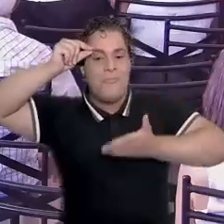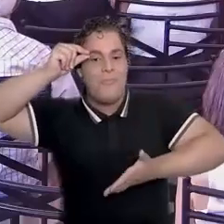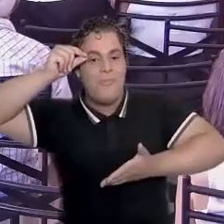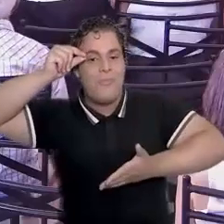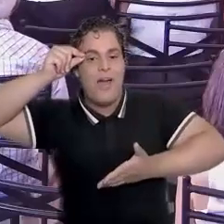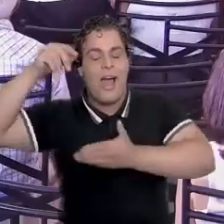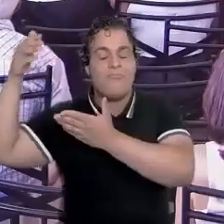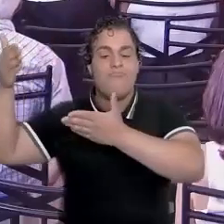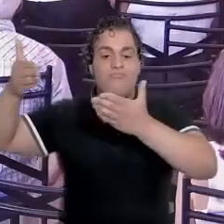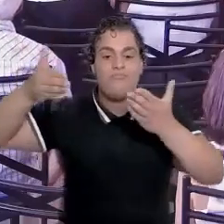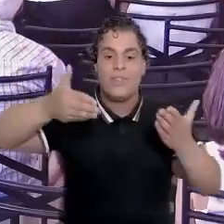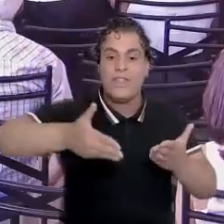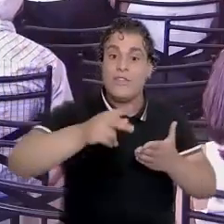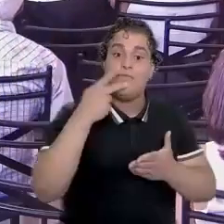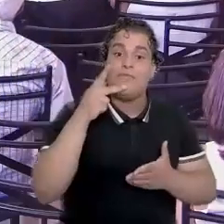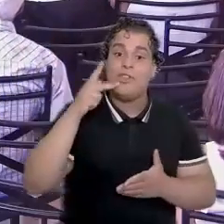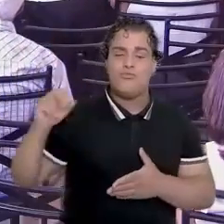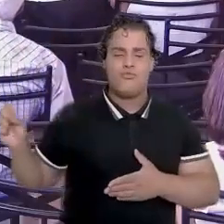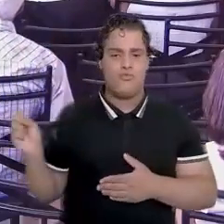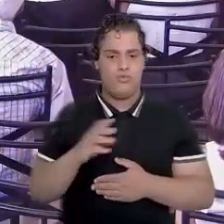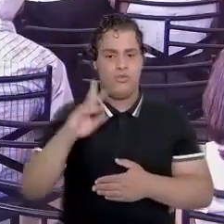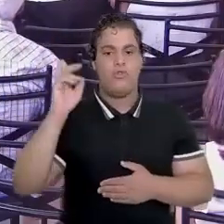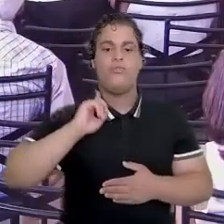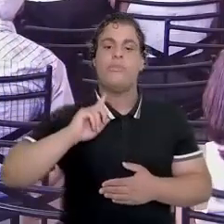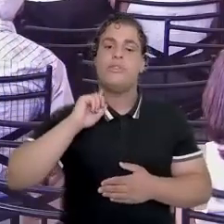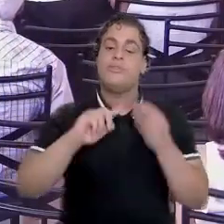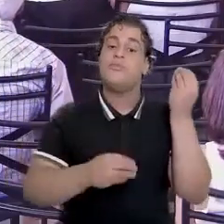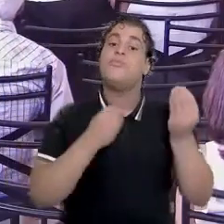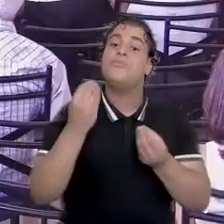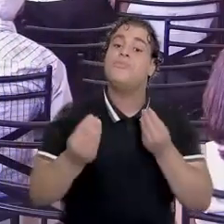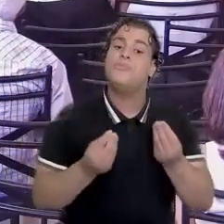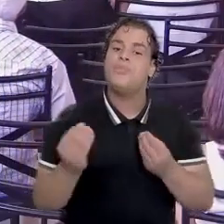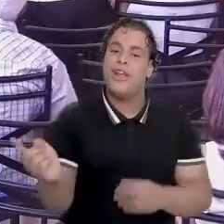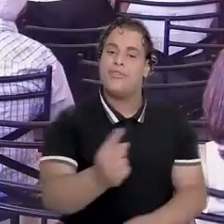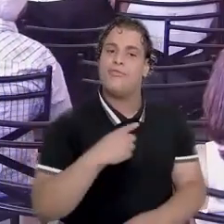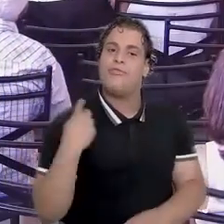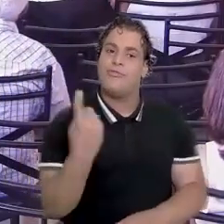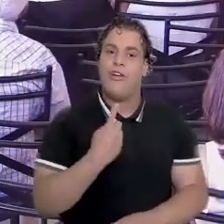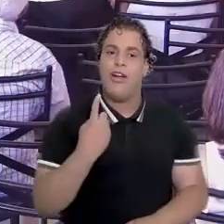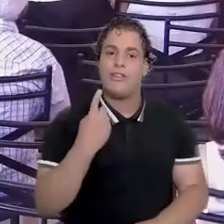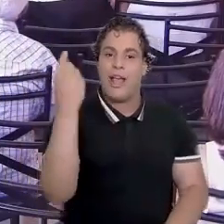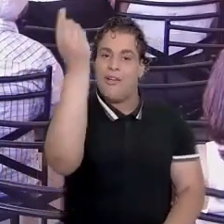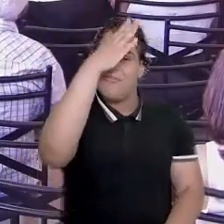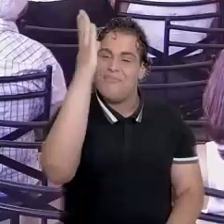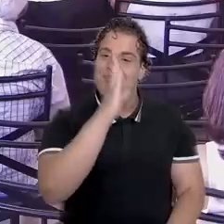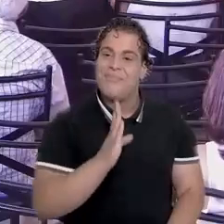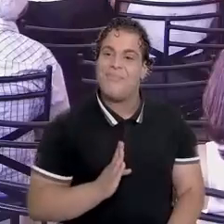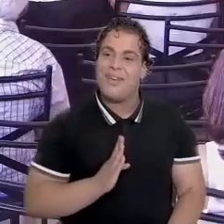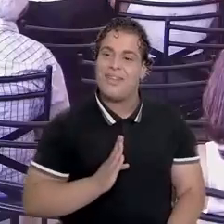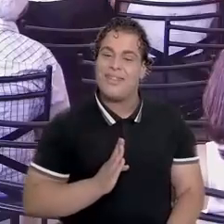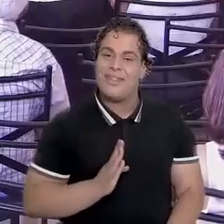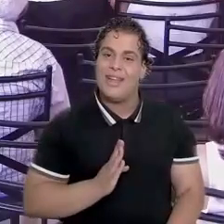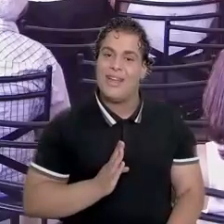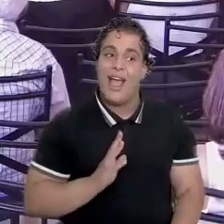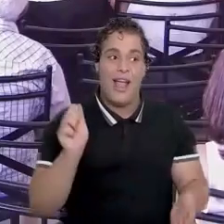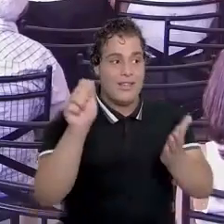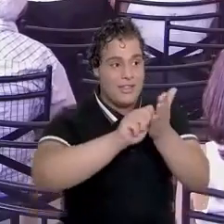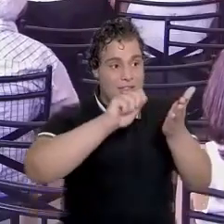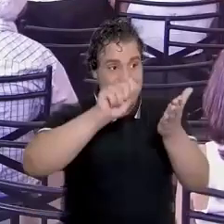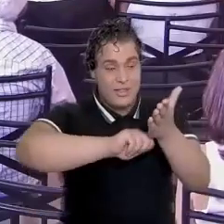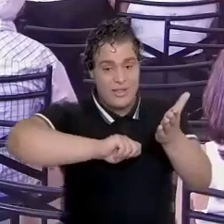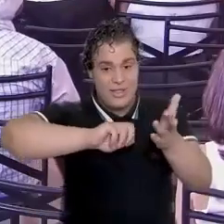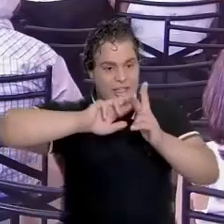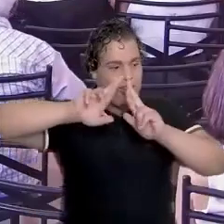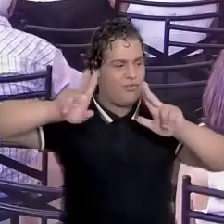dessa nova forma mineira, né? Nossa, brasileira, e de escrever de